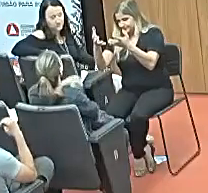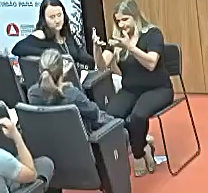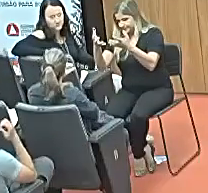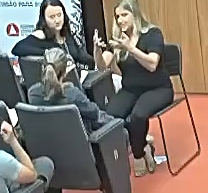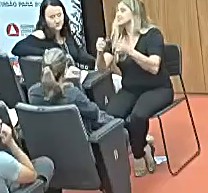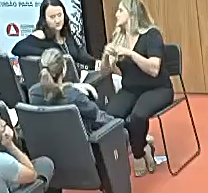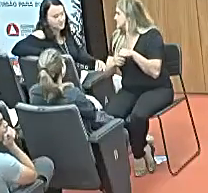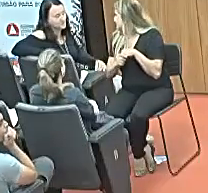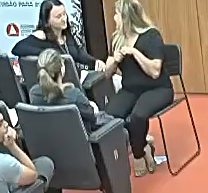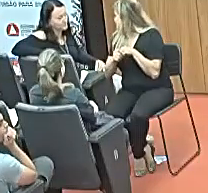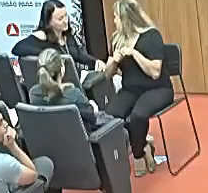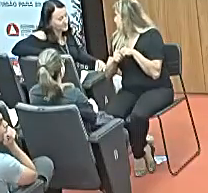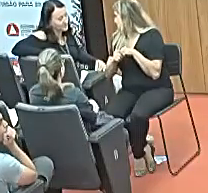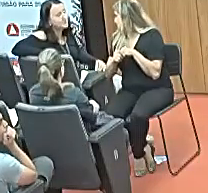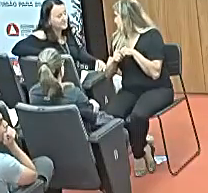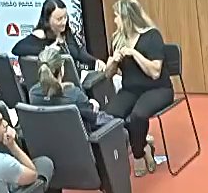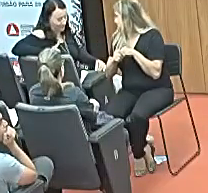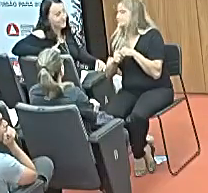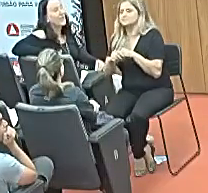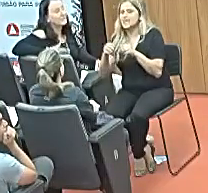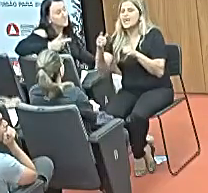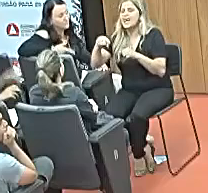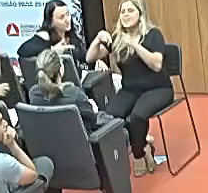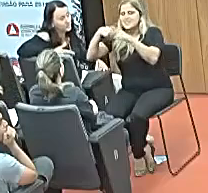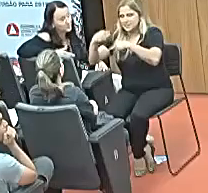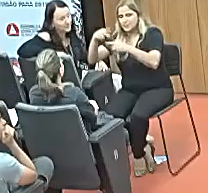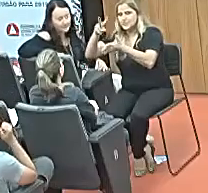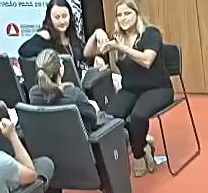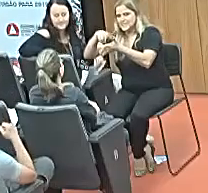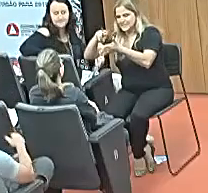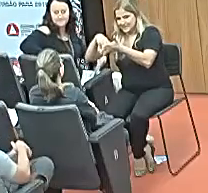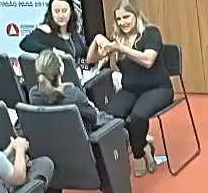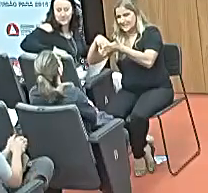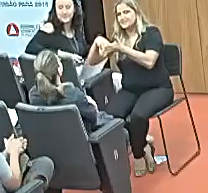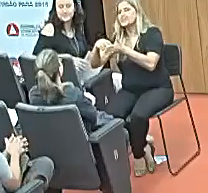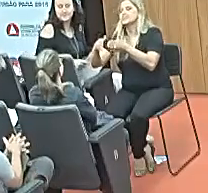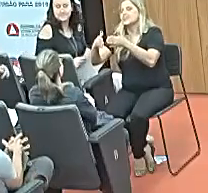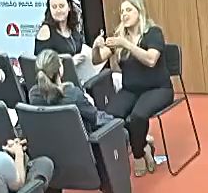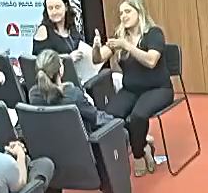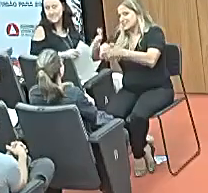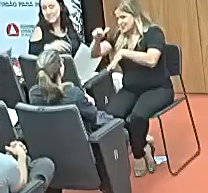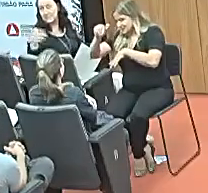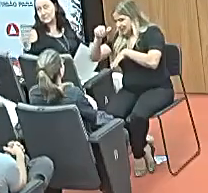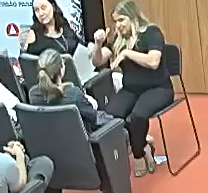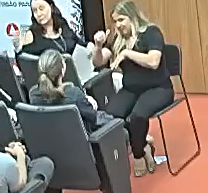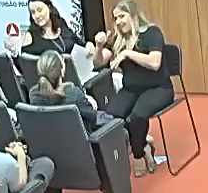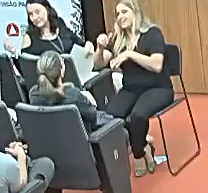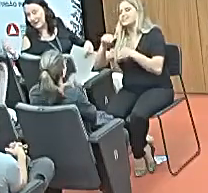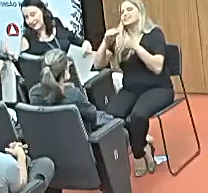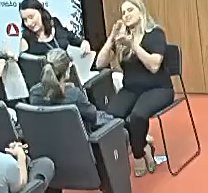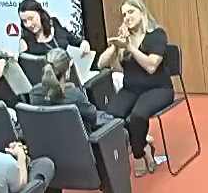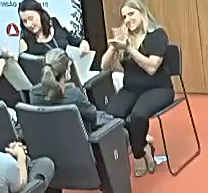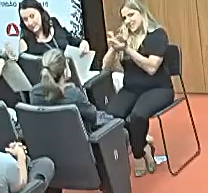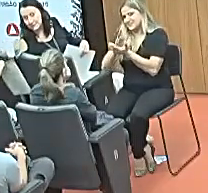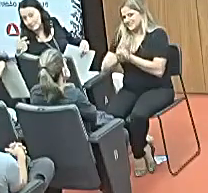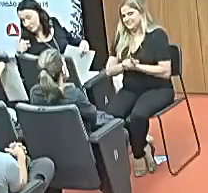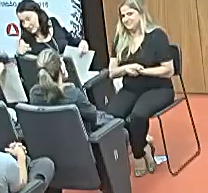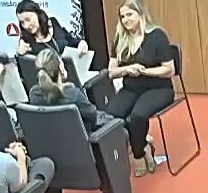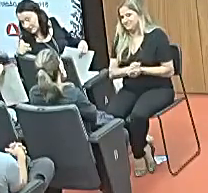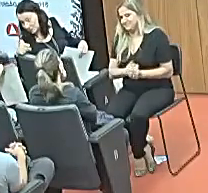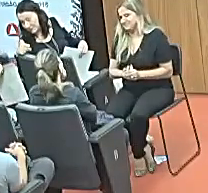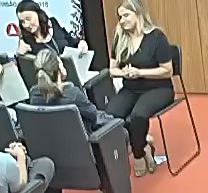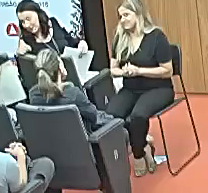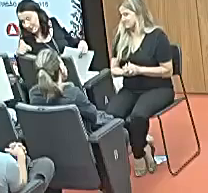efetiva perene de uma prática que ela necessariamente